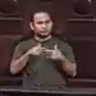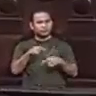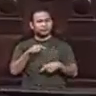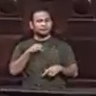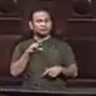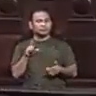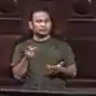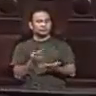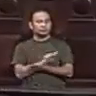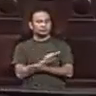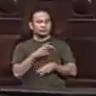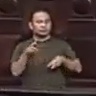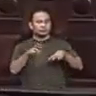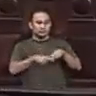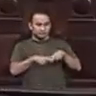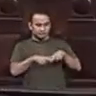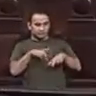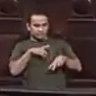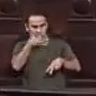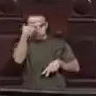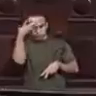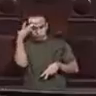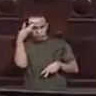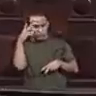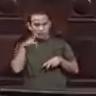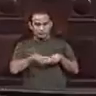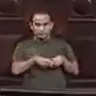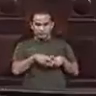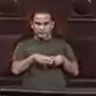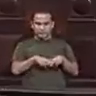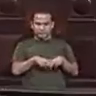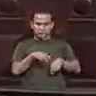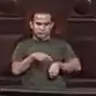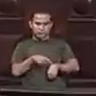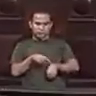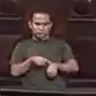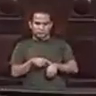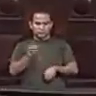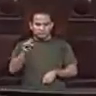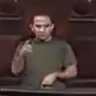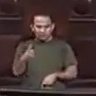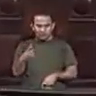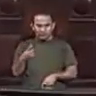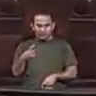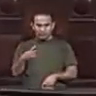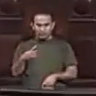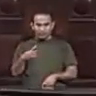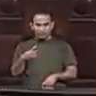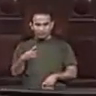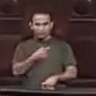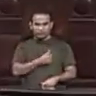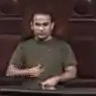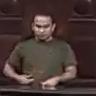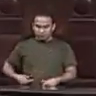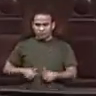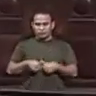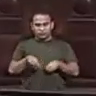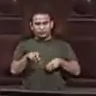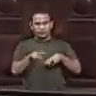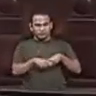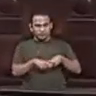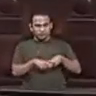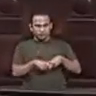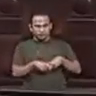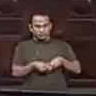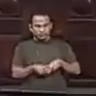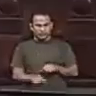prisão. Tem empresário de ônibus que está preso, presidente, está preso nesse momento. O ex-governador está preso, lembram disso? Está preso.